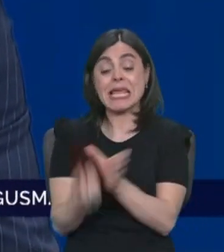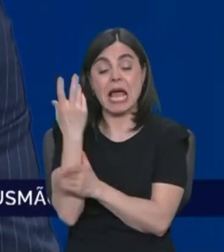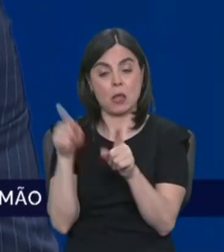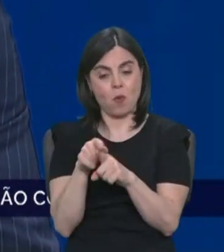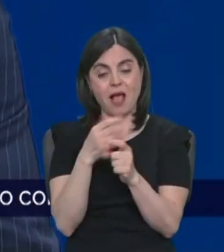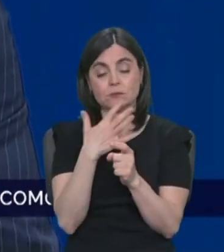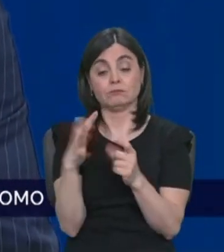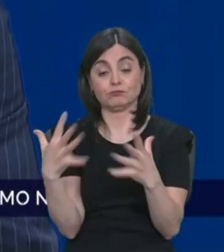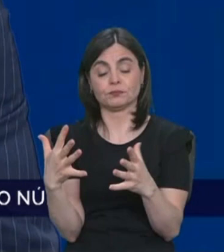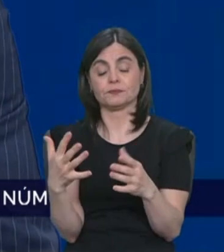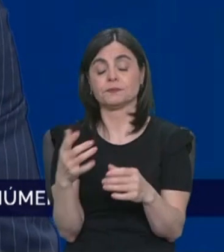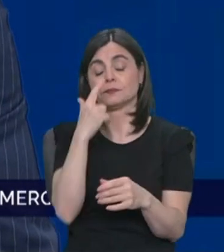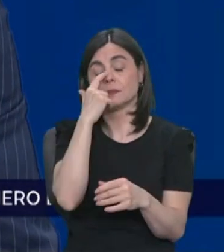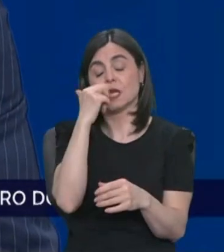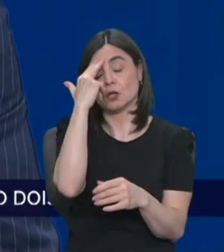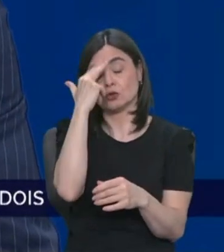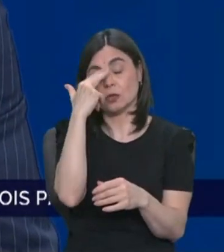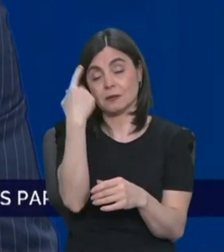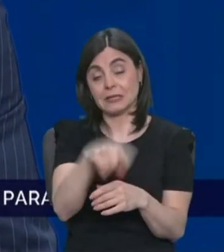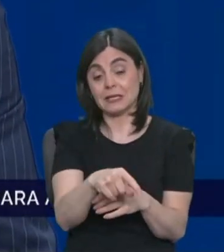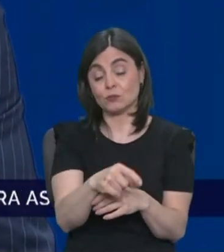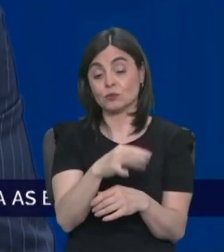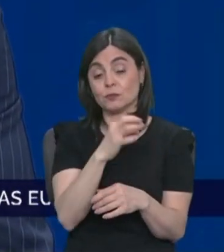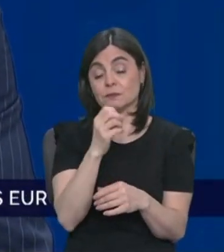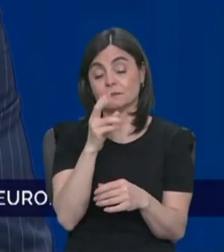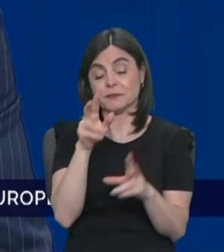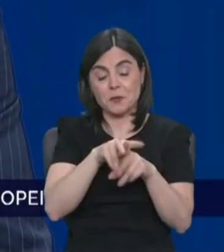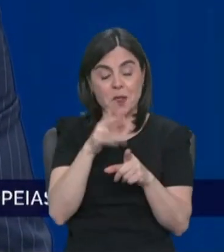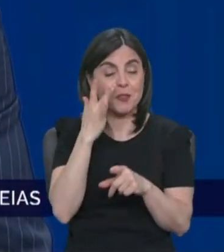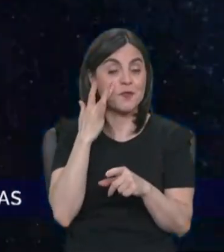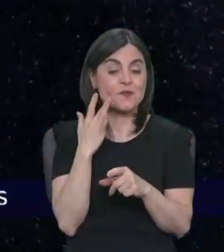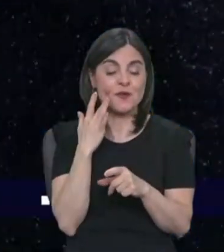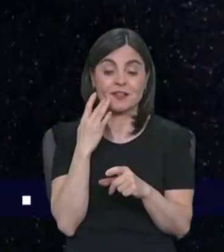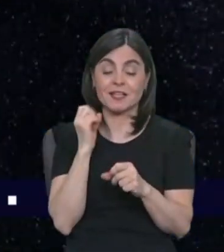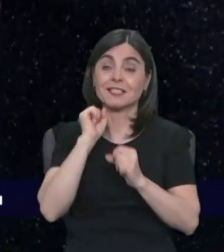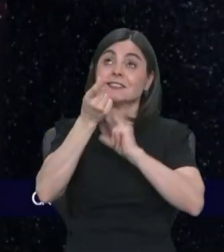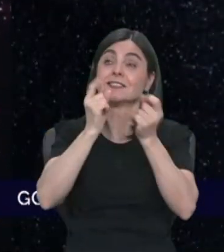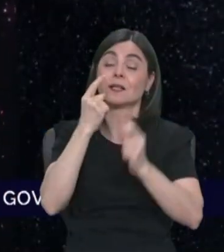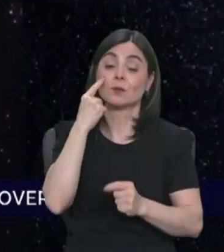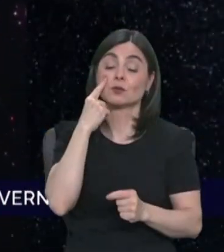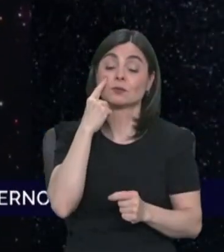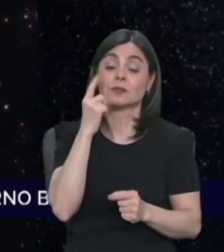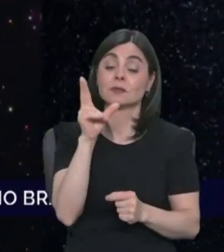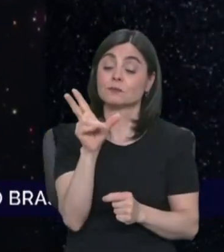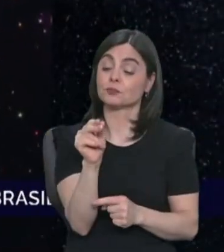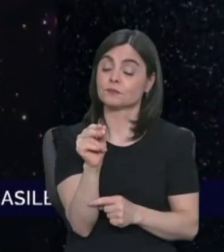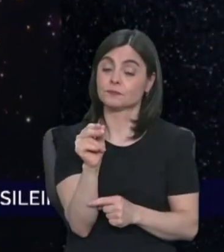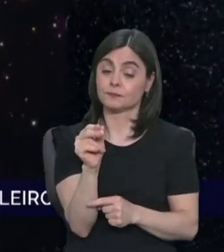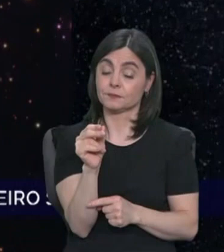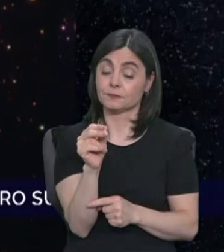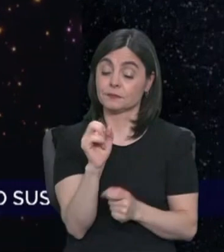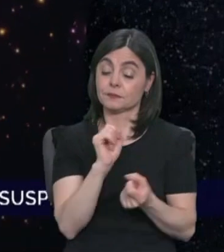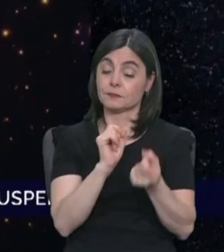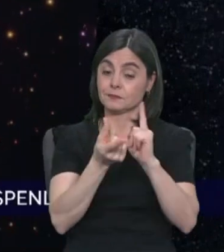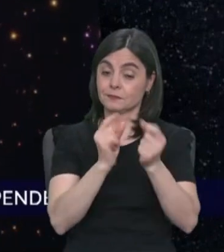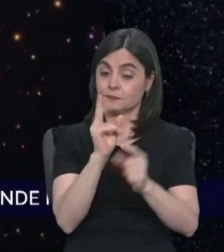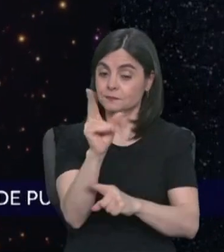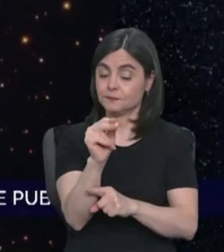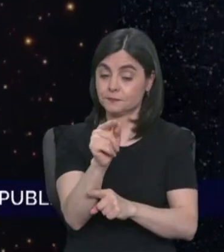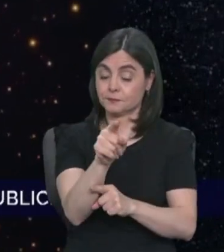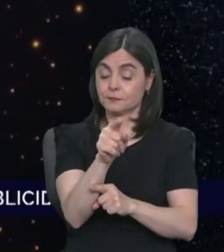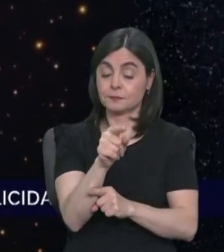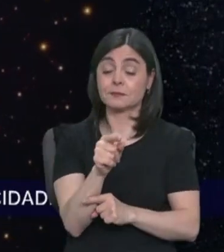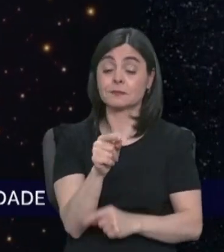uma história que tem todos os ingredientes para ser uma grande novela estelar. Vamos conhecer um casal de estrelas. Ora, aqui está